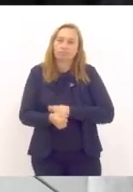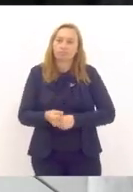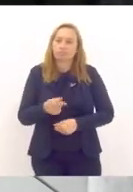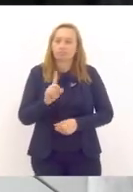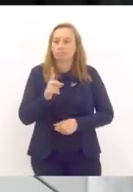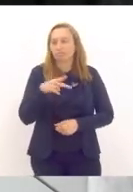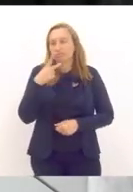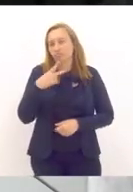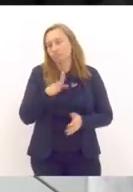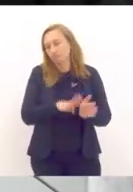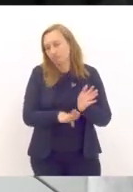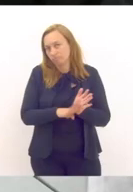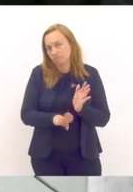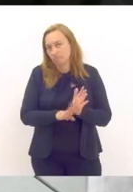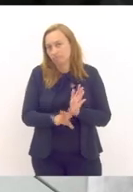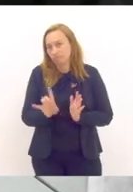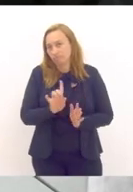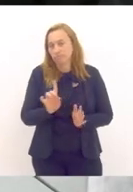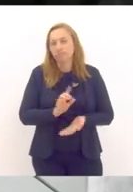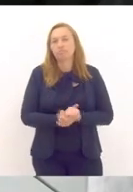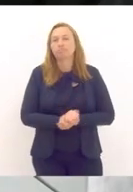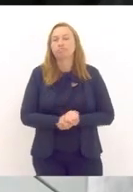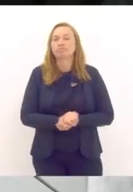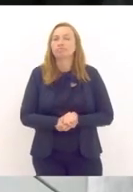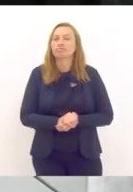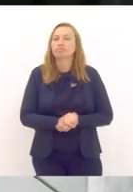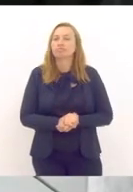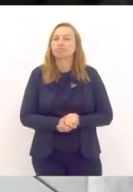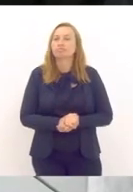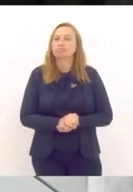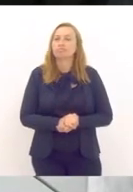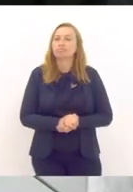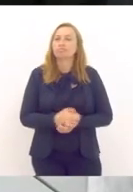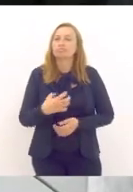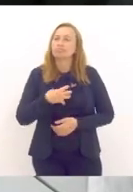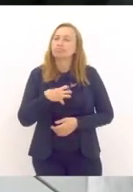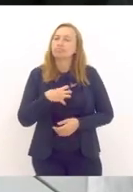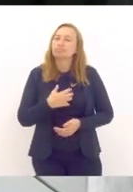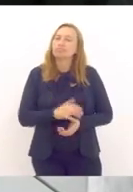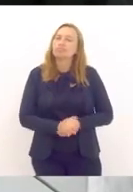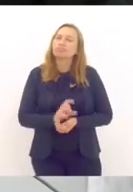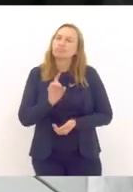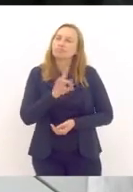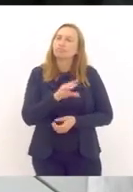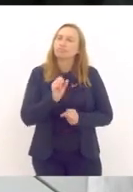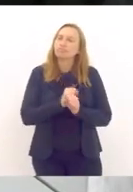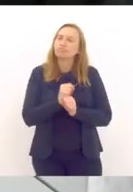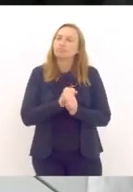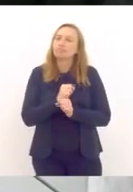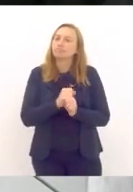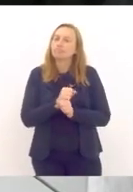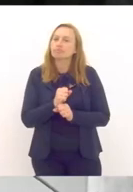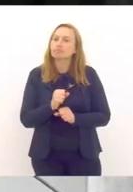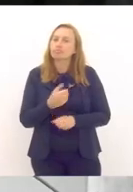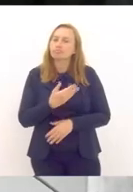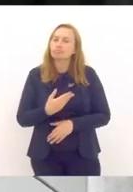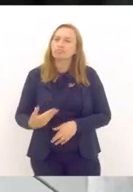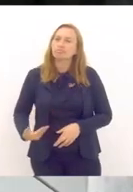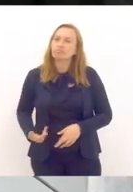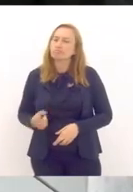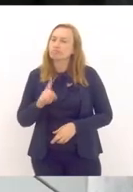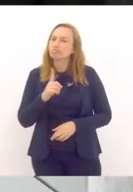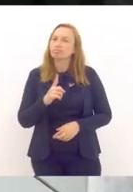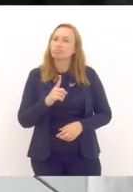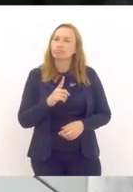gasto. E, nesse sentido, é central dizer que, nos últimos anos, o governo não aplicou o mínimo